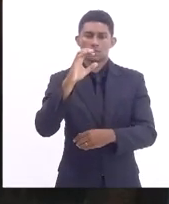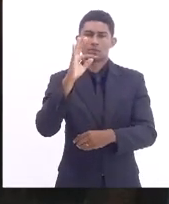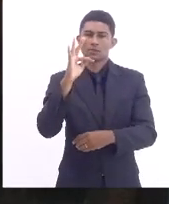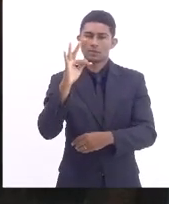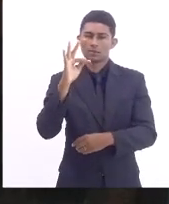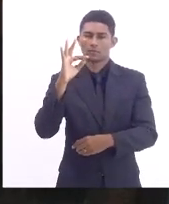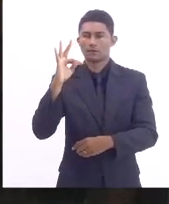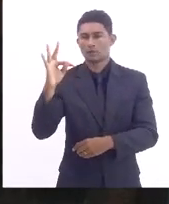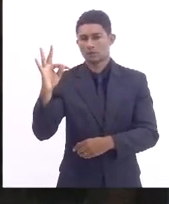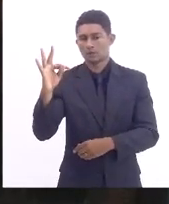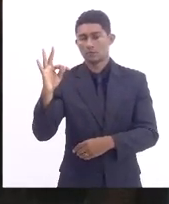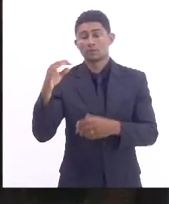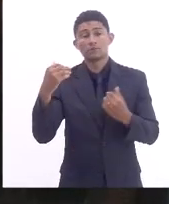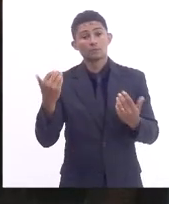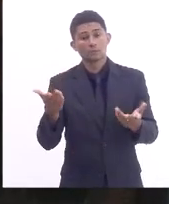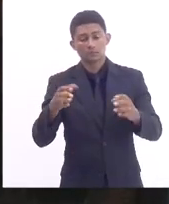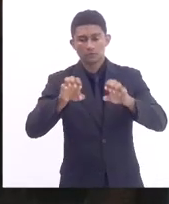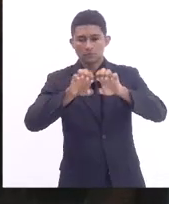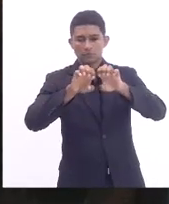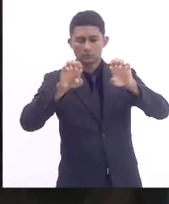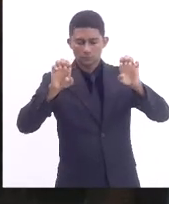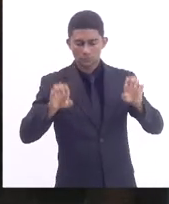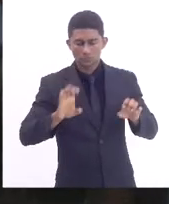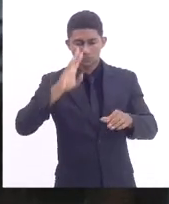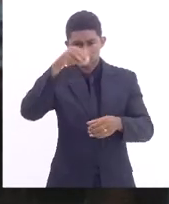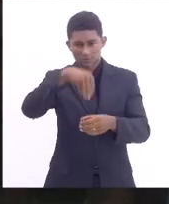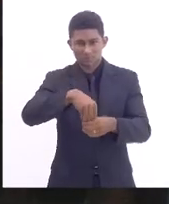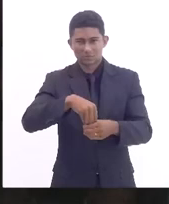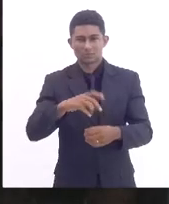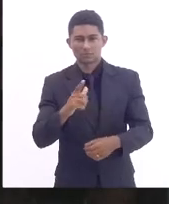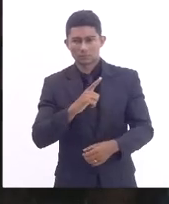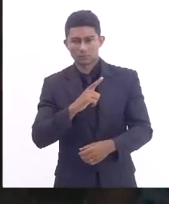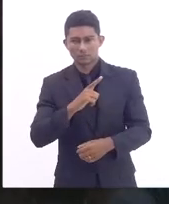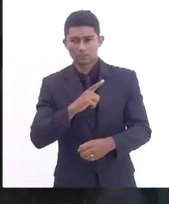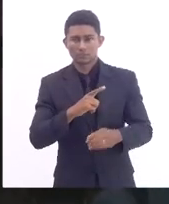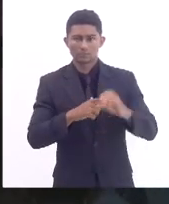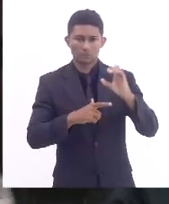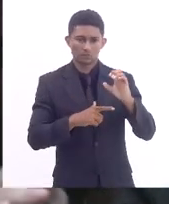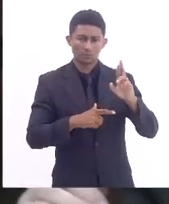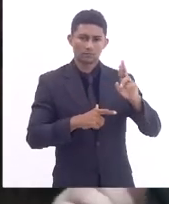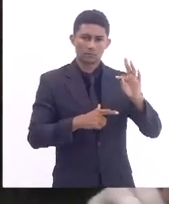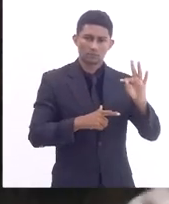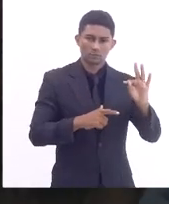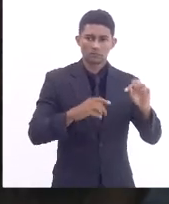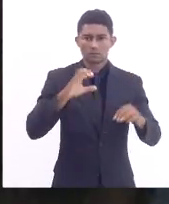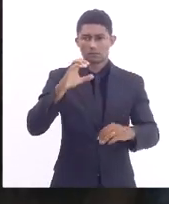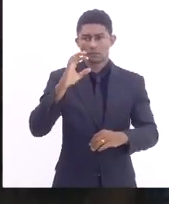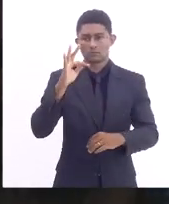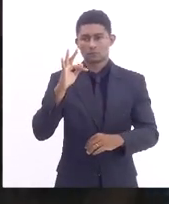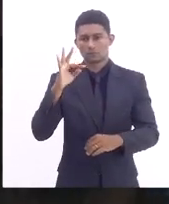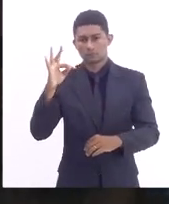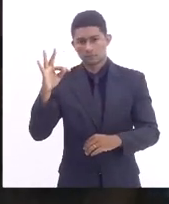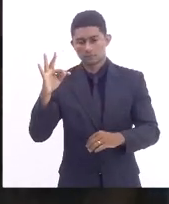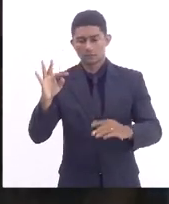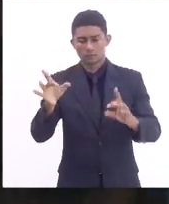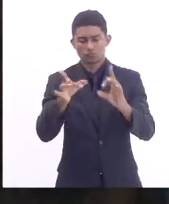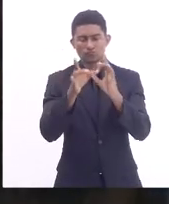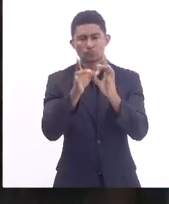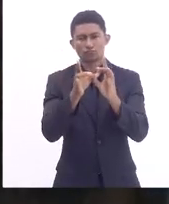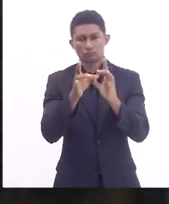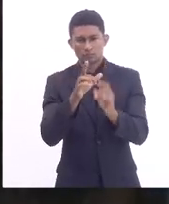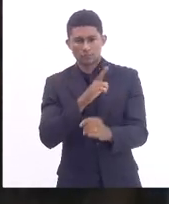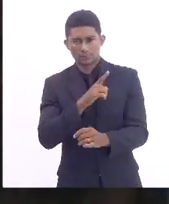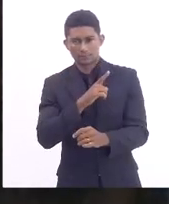e como nós temos uma estrutura confederativa ocr3 Elseve ter funciona como quebra-cabeça articulado